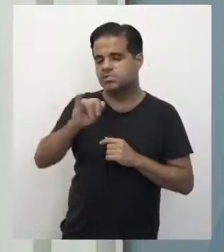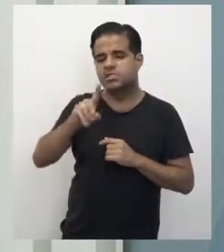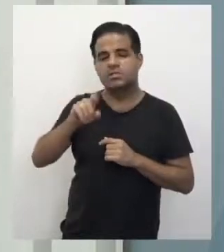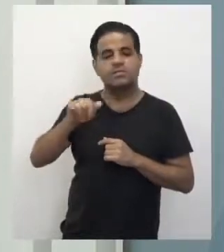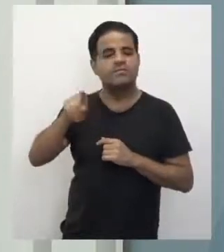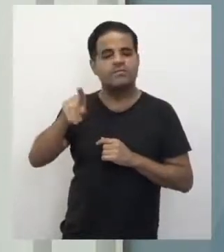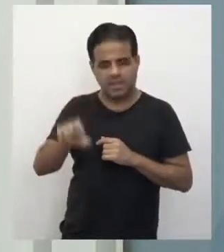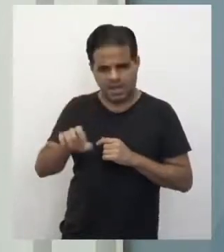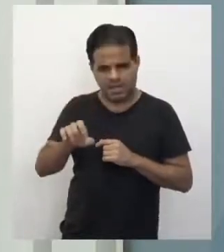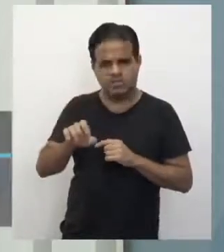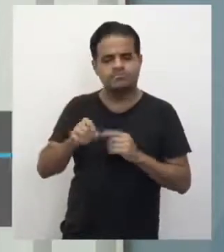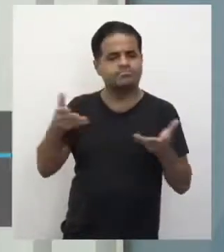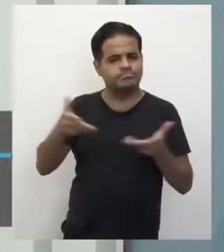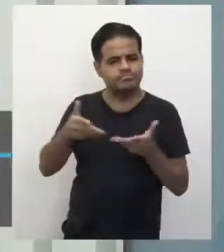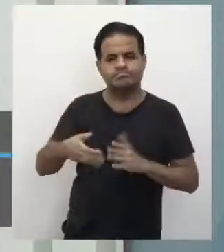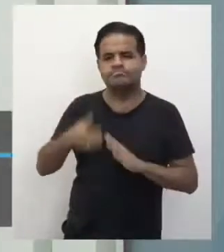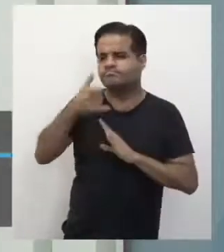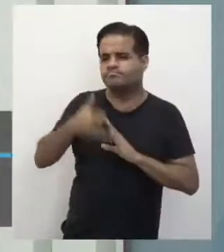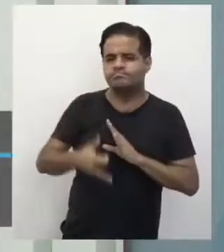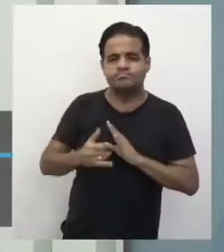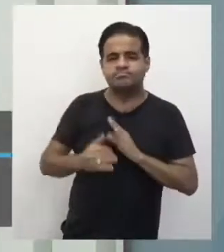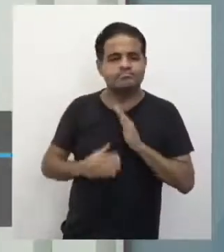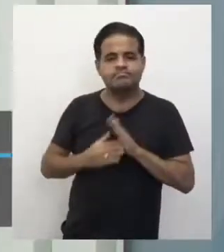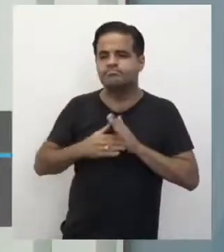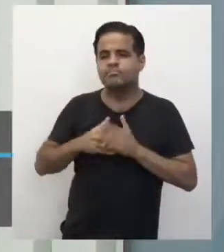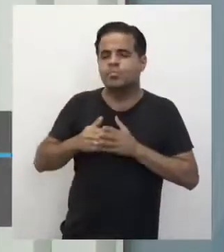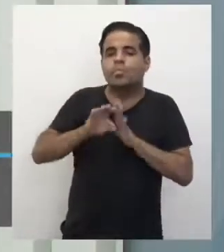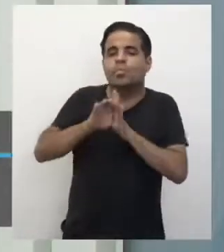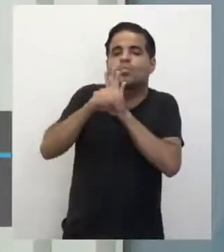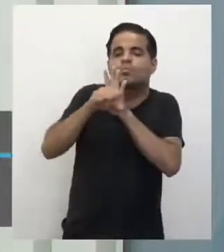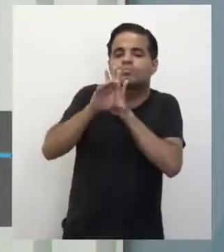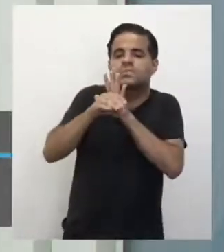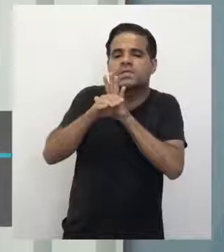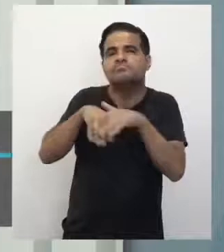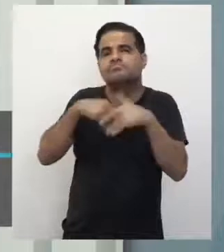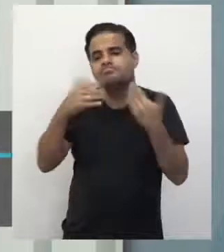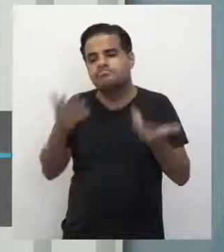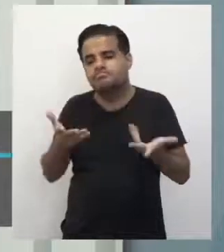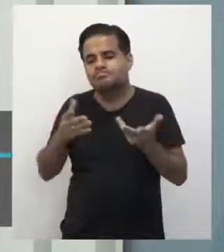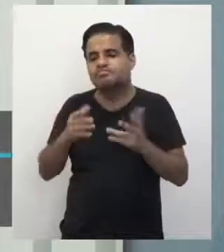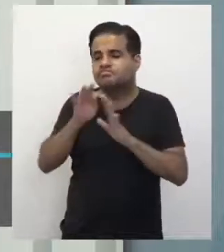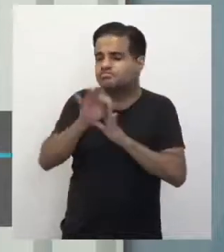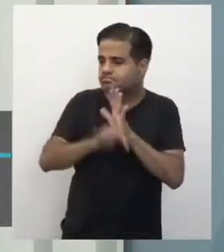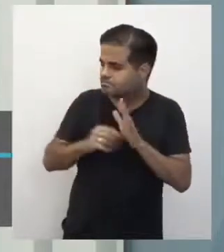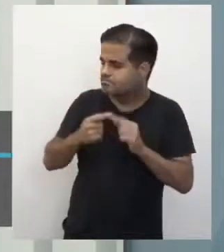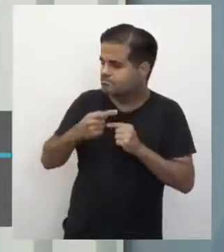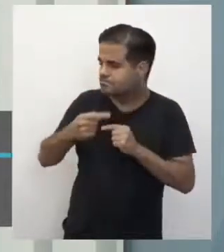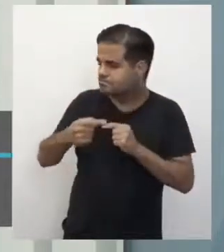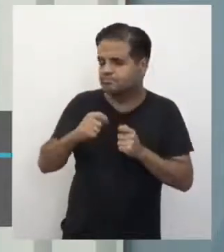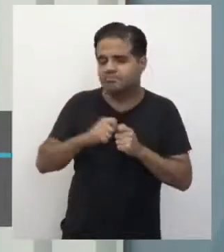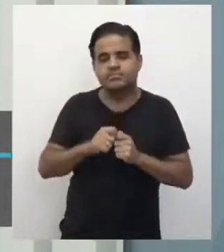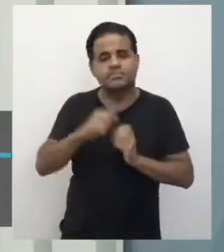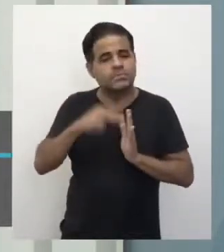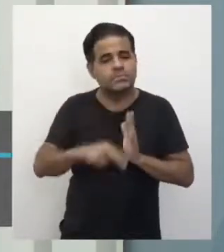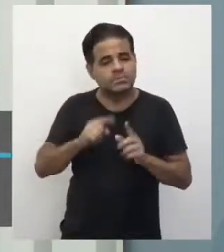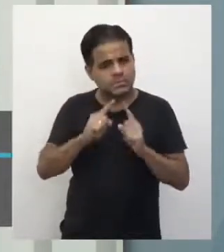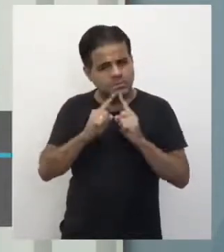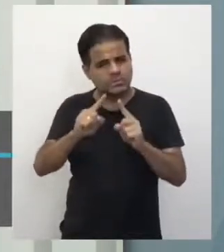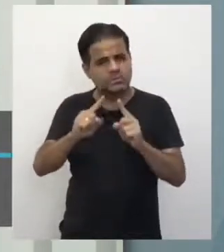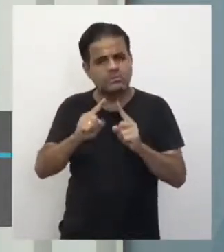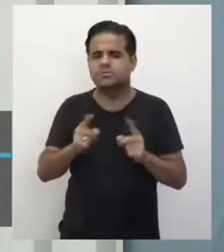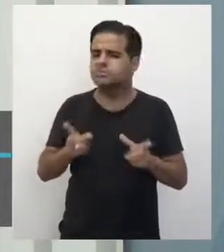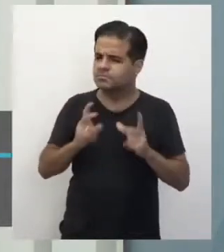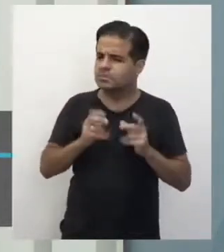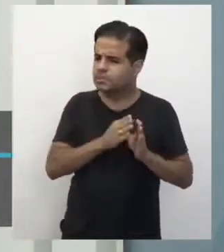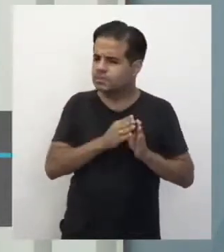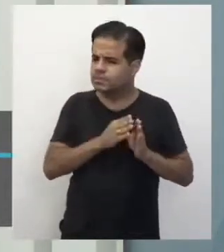sugestões. Hoje, especificamente, eu não delimitei, gente, qual que é o conceito, qual que é o texto que a gente vai fazer leitura crítica, mas vocês perceberão no